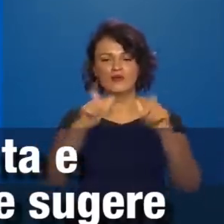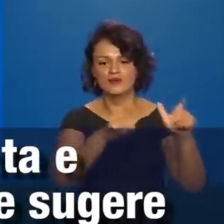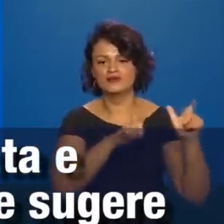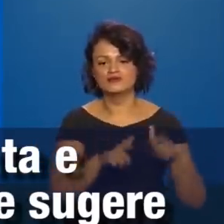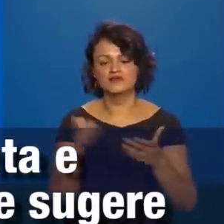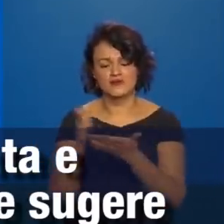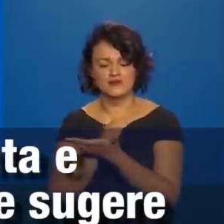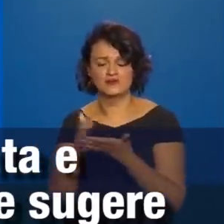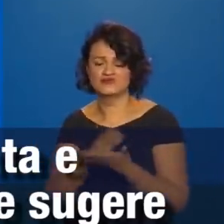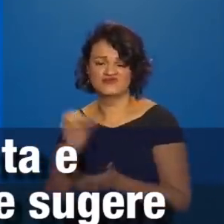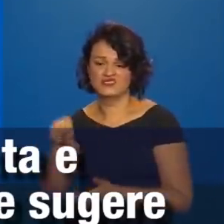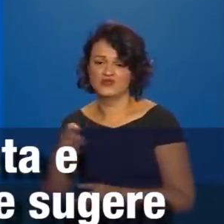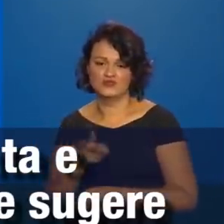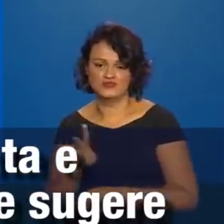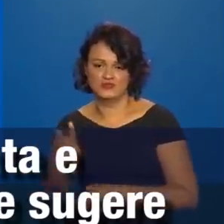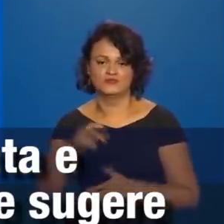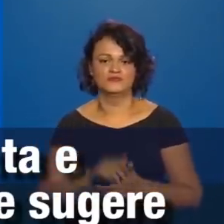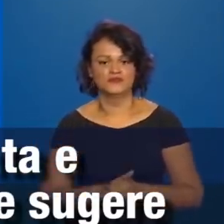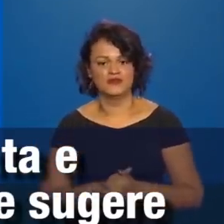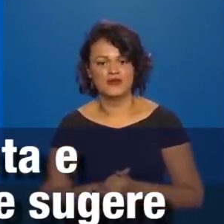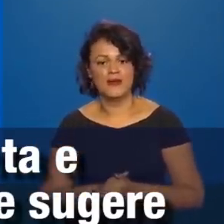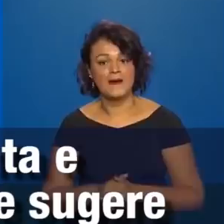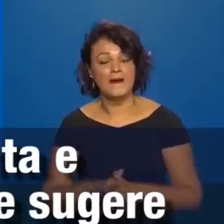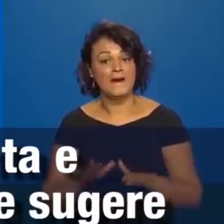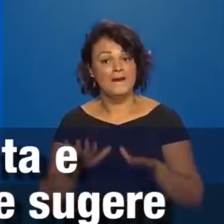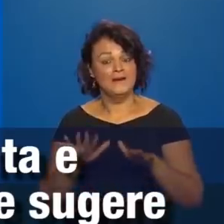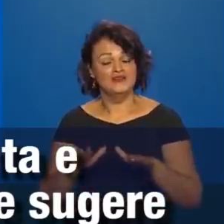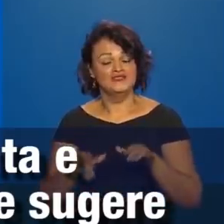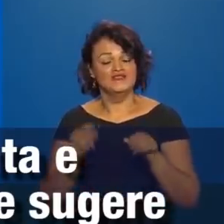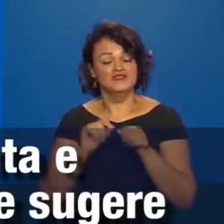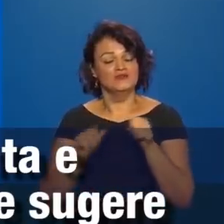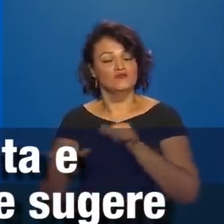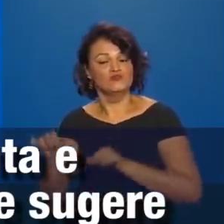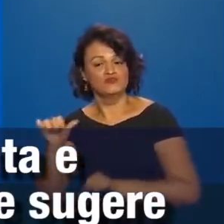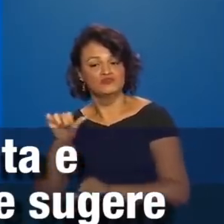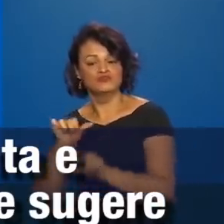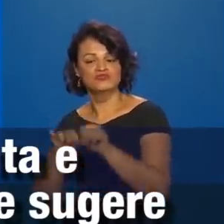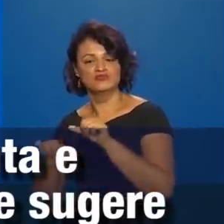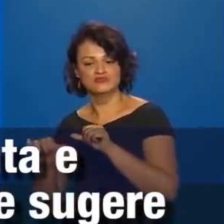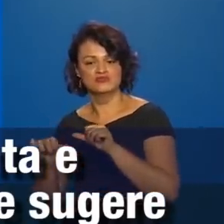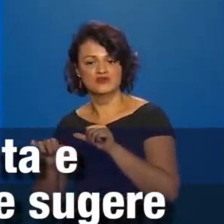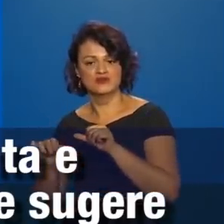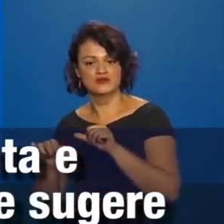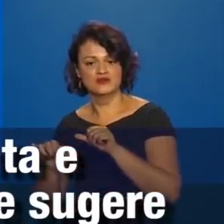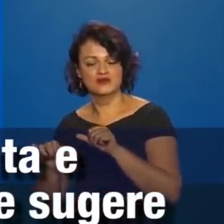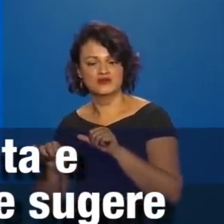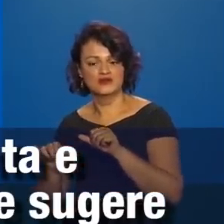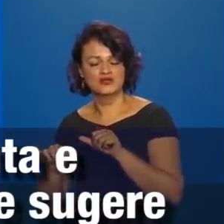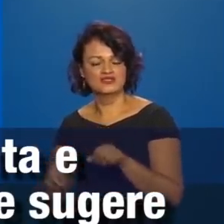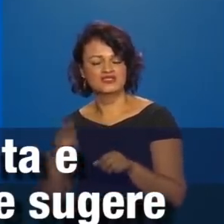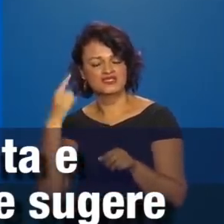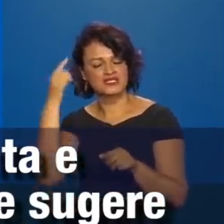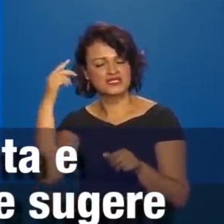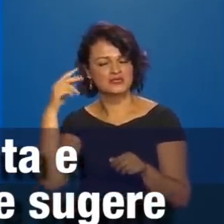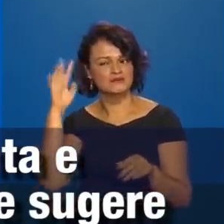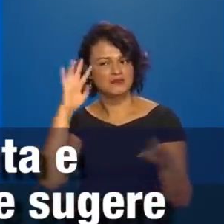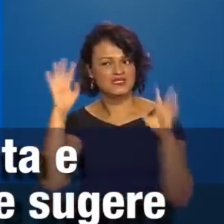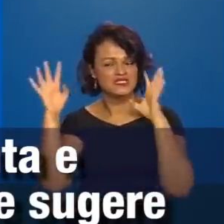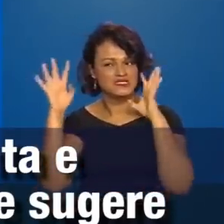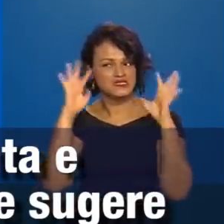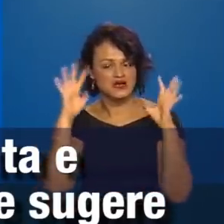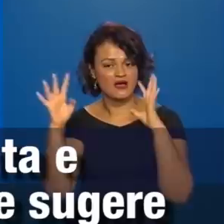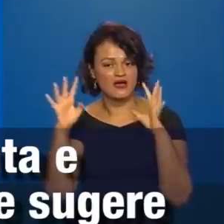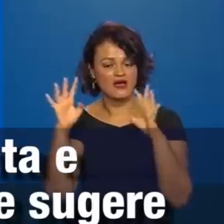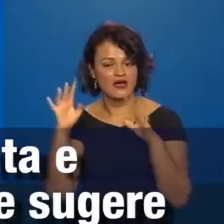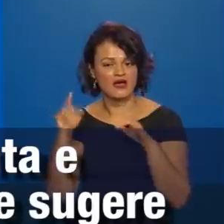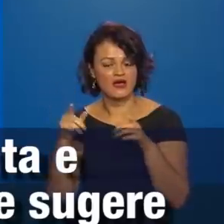algumas unidades. Agora, fazer uma transição direta, sem termos os